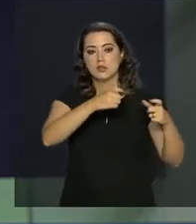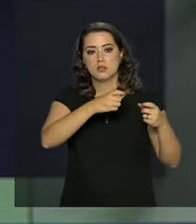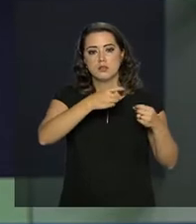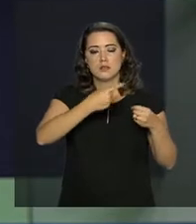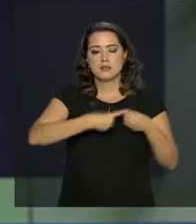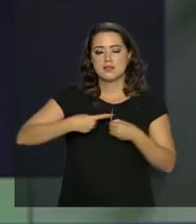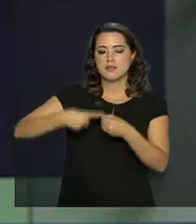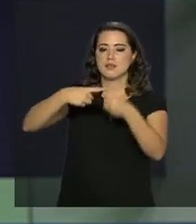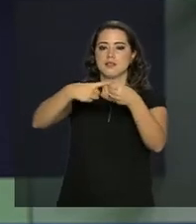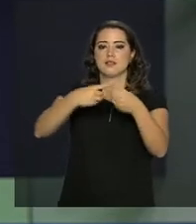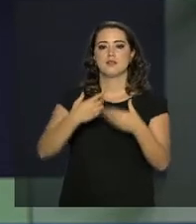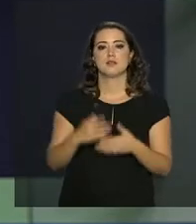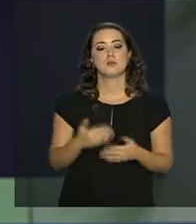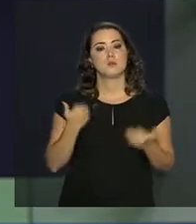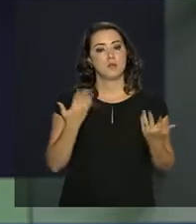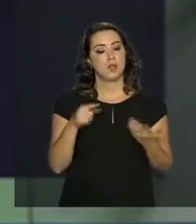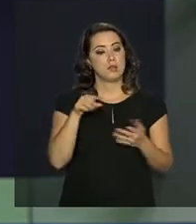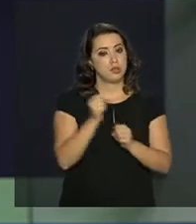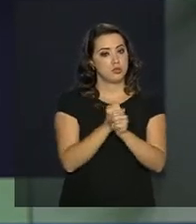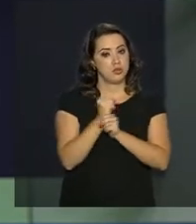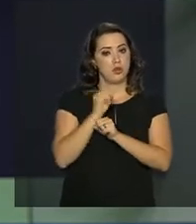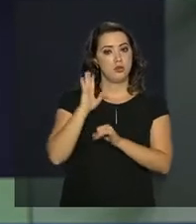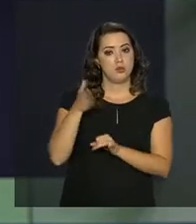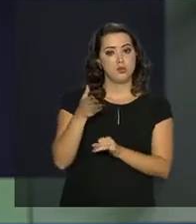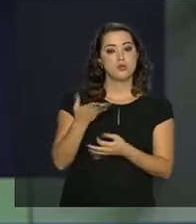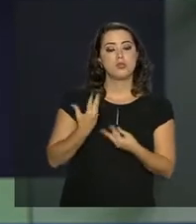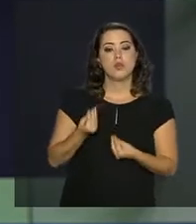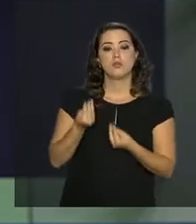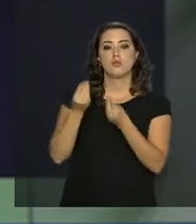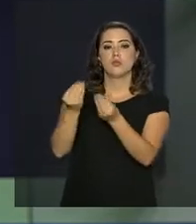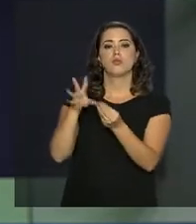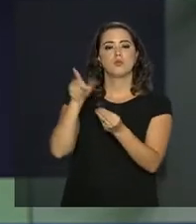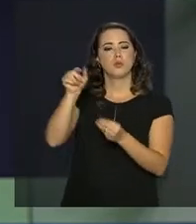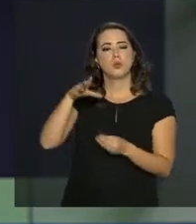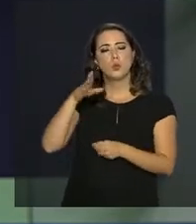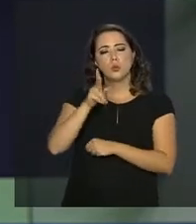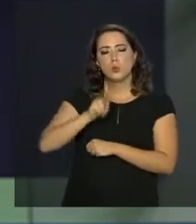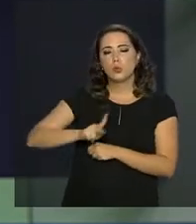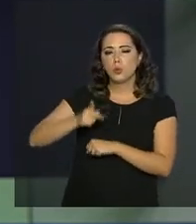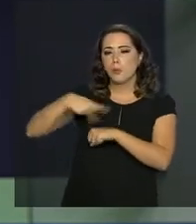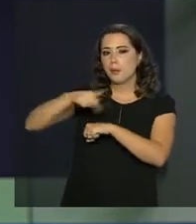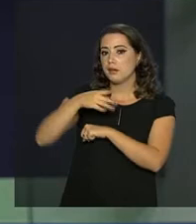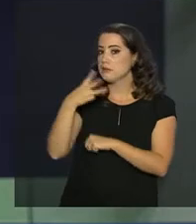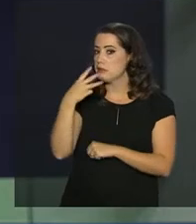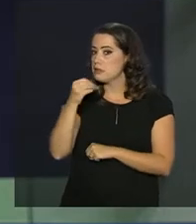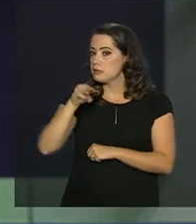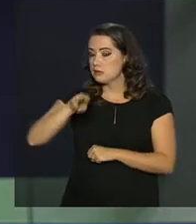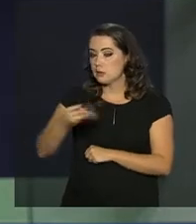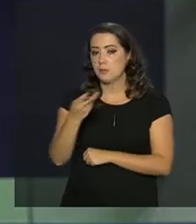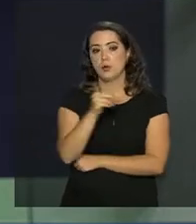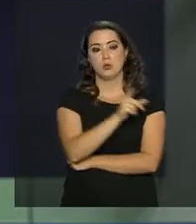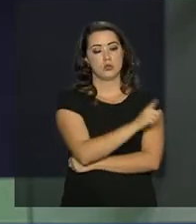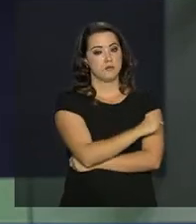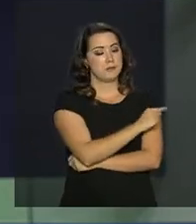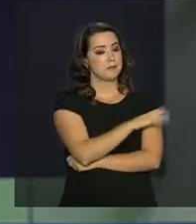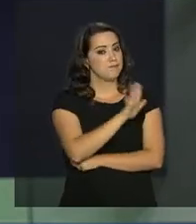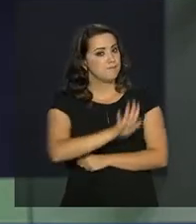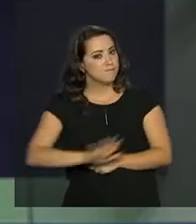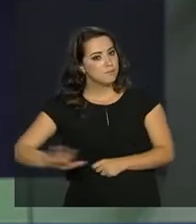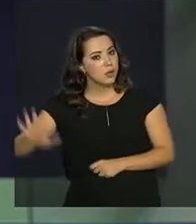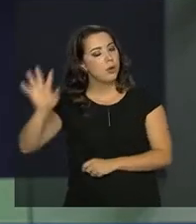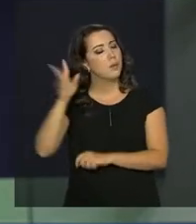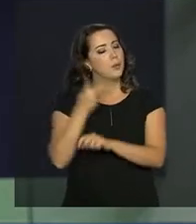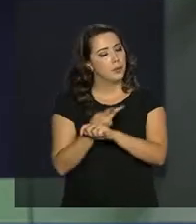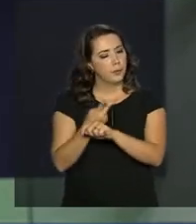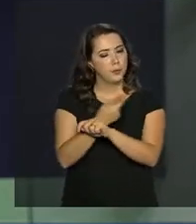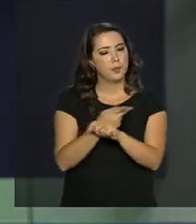4.469 municípios. Neste ano, já foram enviados para todo o país 30 milhões de doses da vacina. Apesar